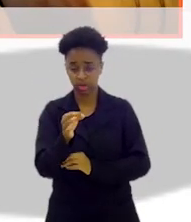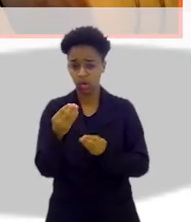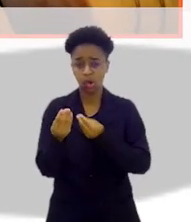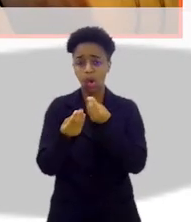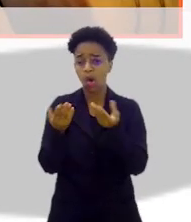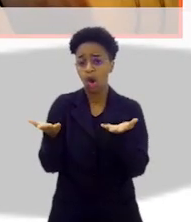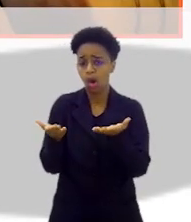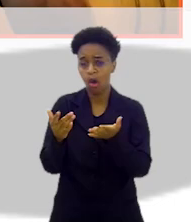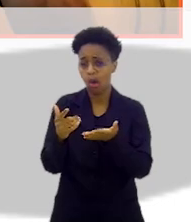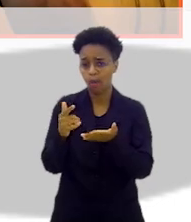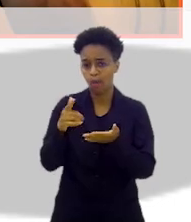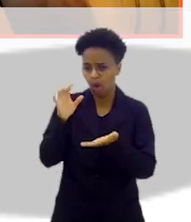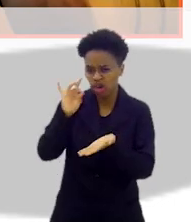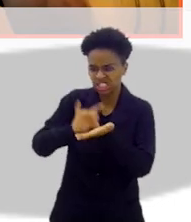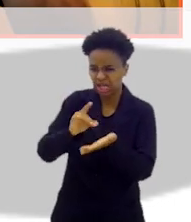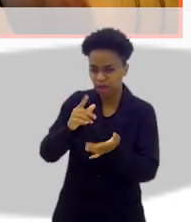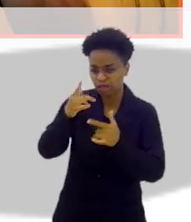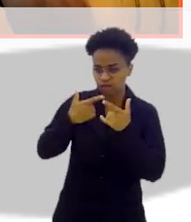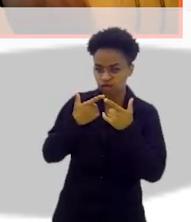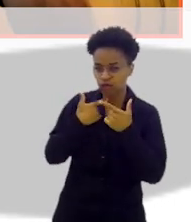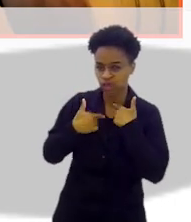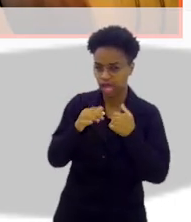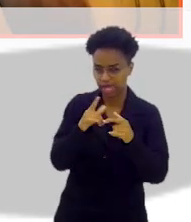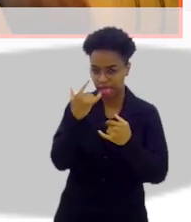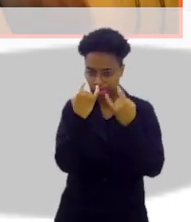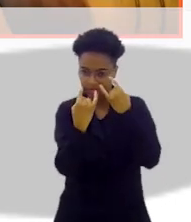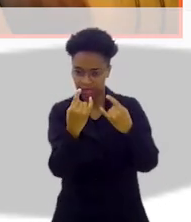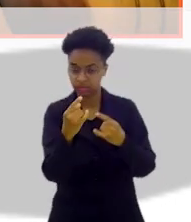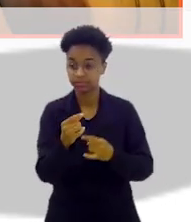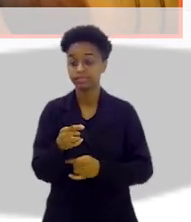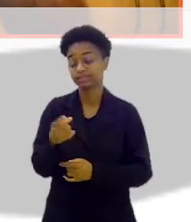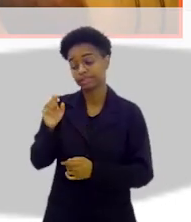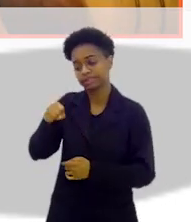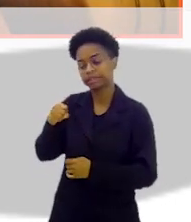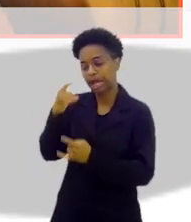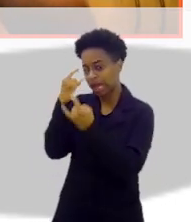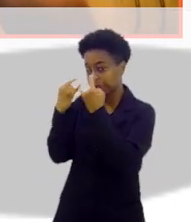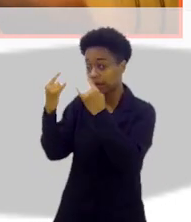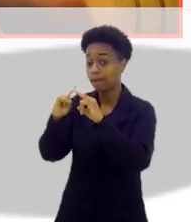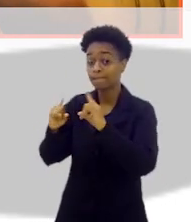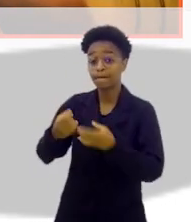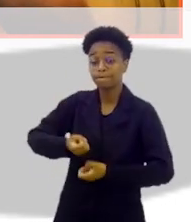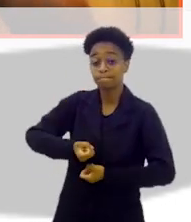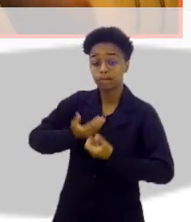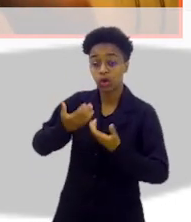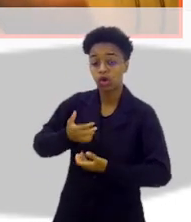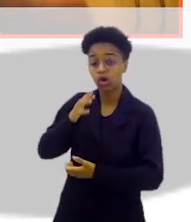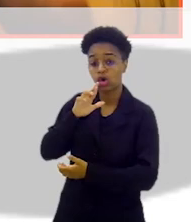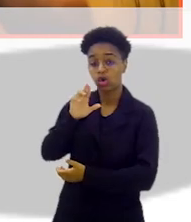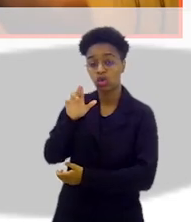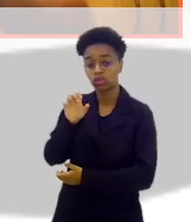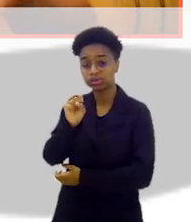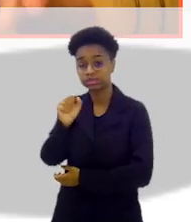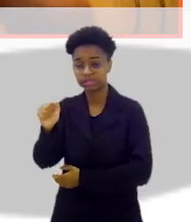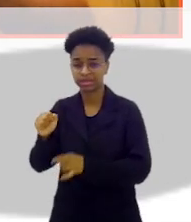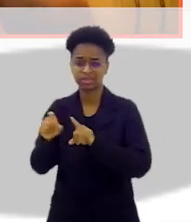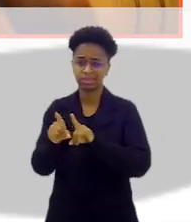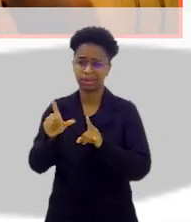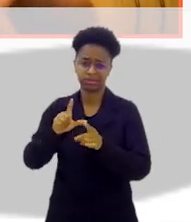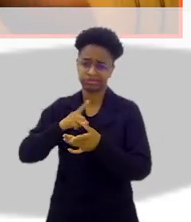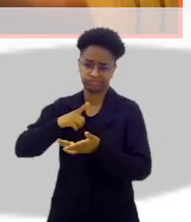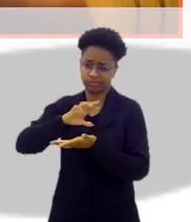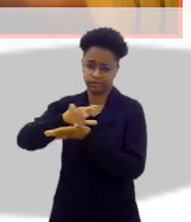Irmãos Karamazov que te atraiu? Eu me atraía mais a poesia russa com Anna